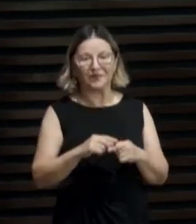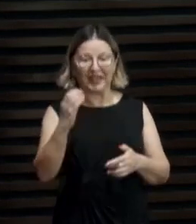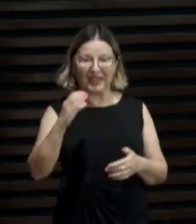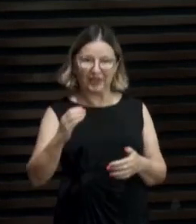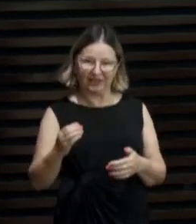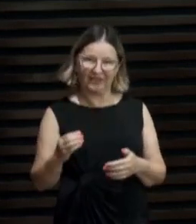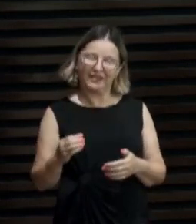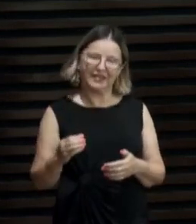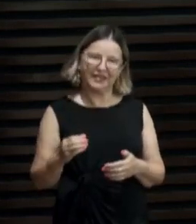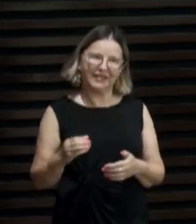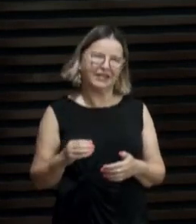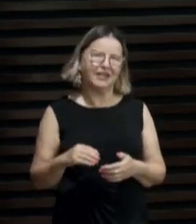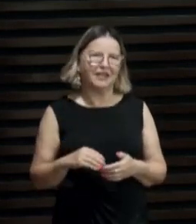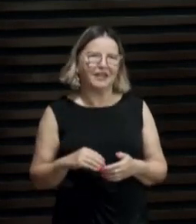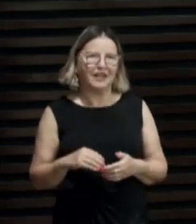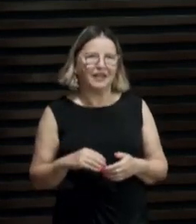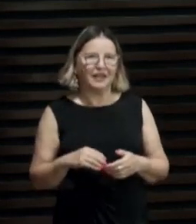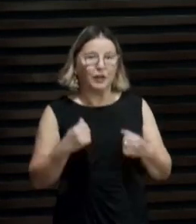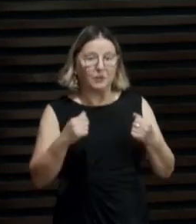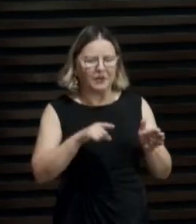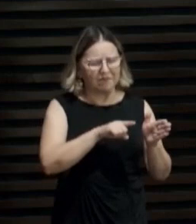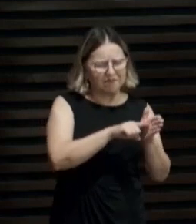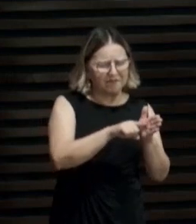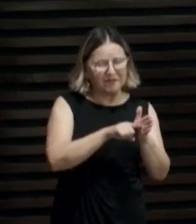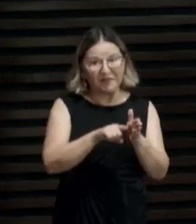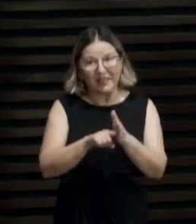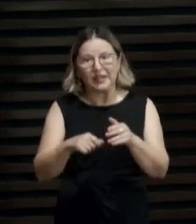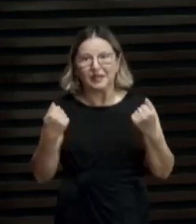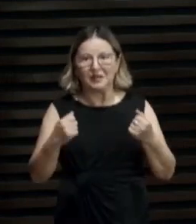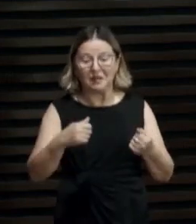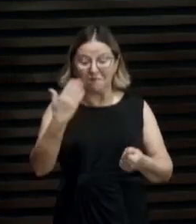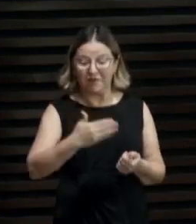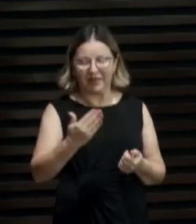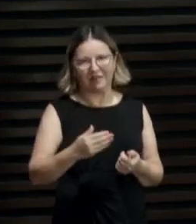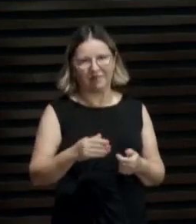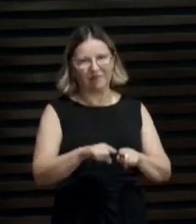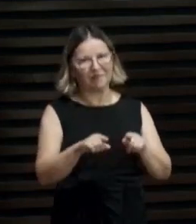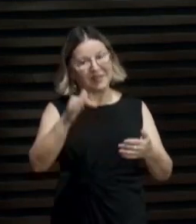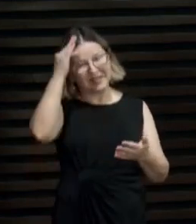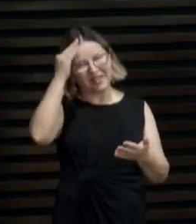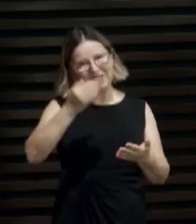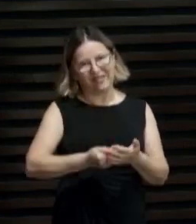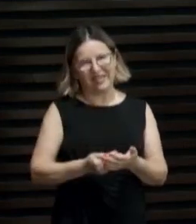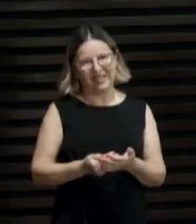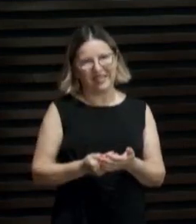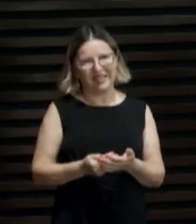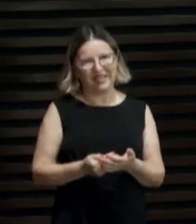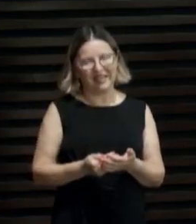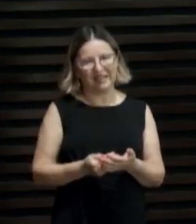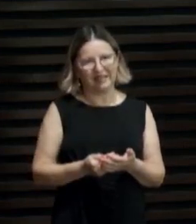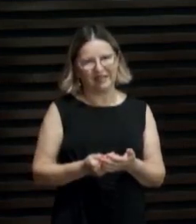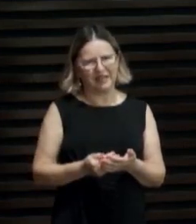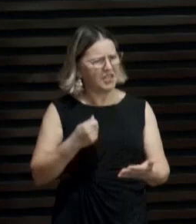estatísticos, de pesquisa, e ela precisa ser comprovada. Agora a fé não. A fé não